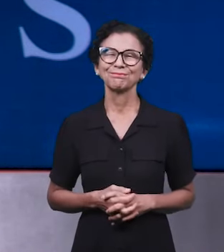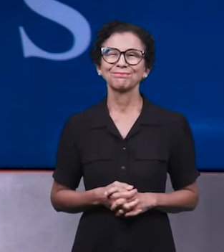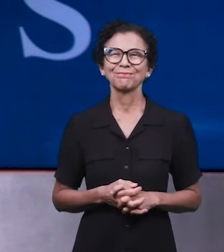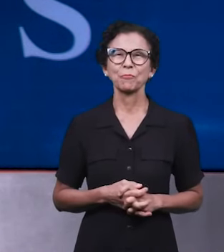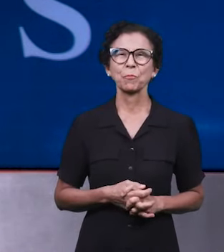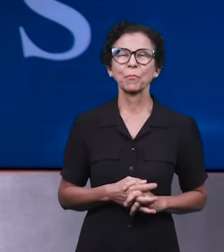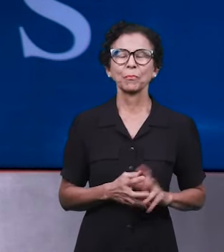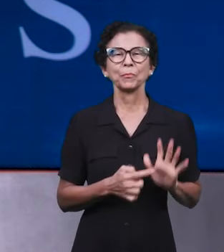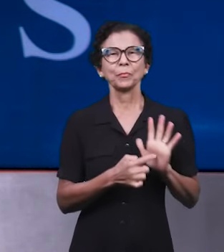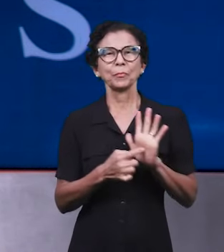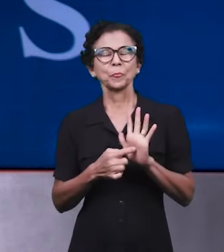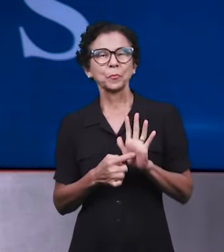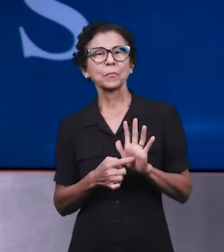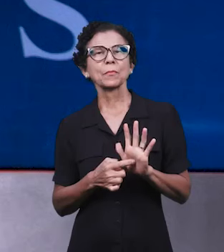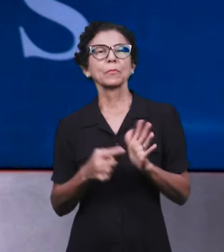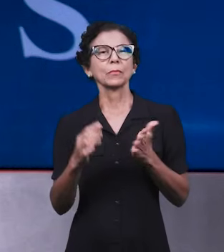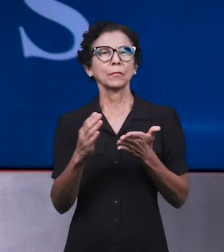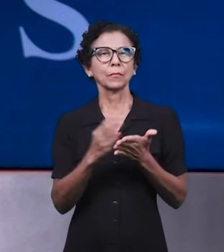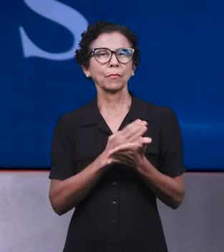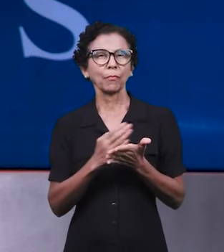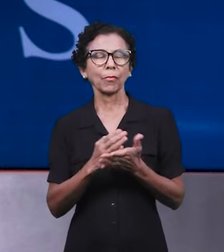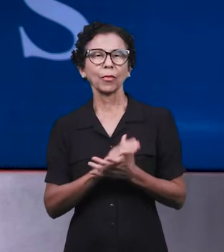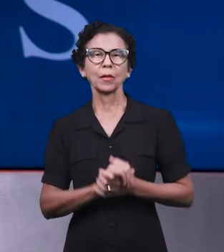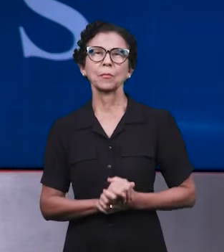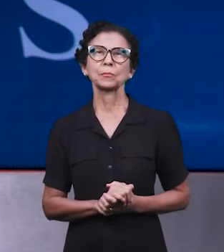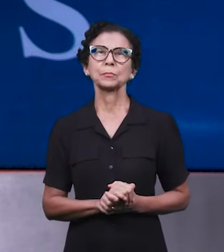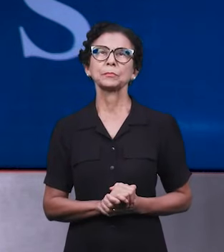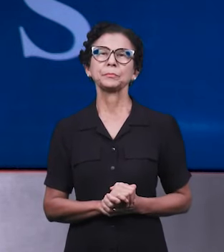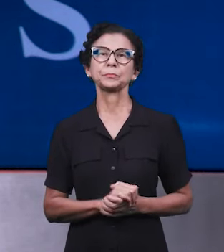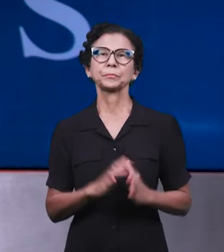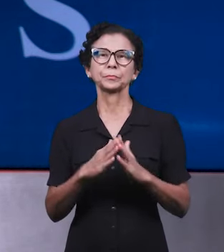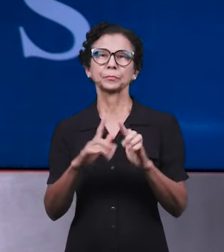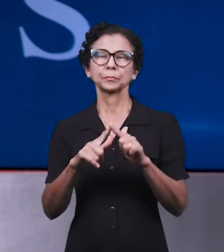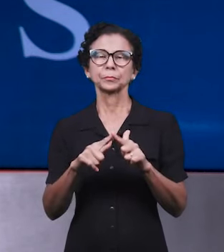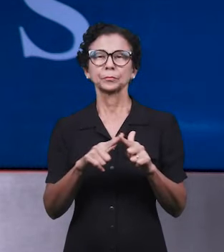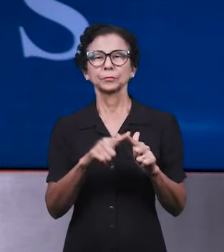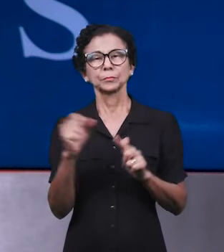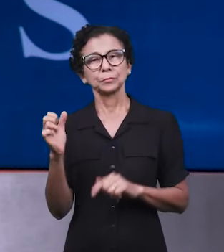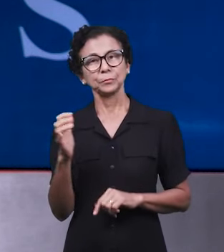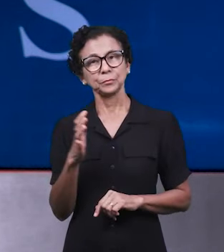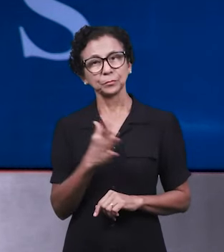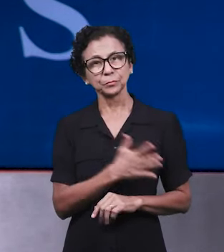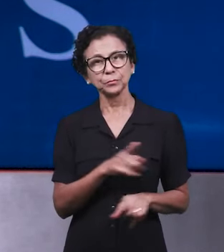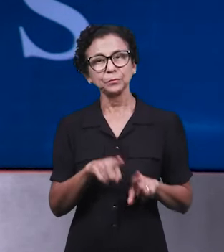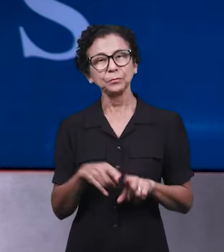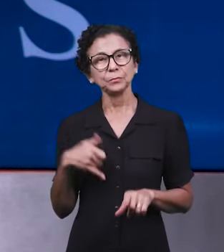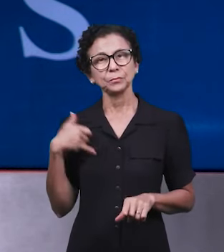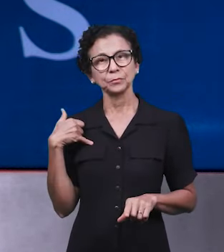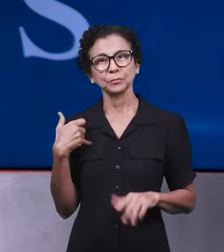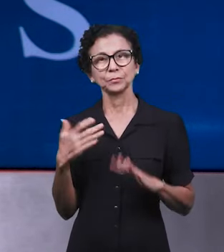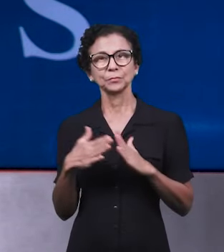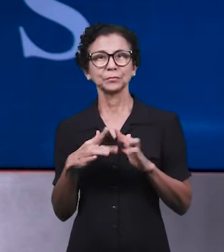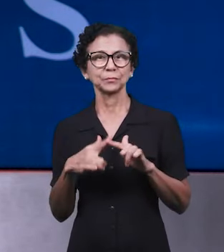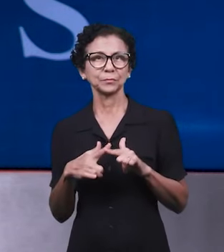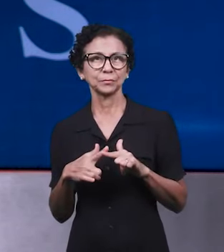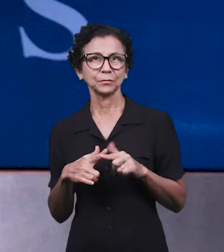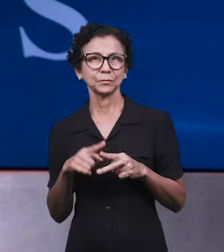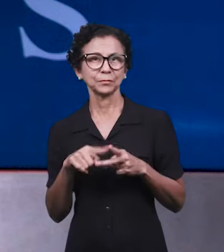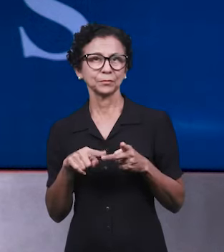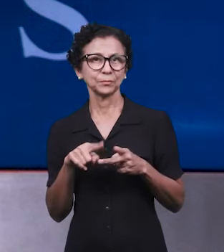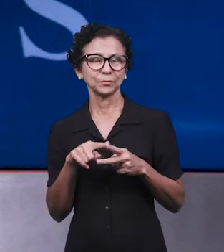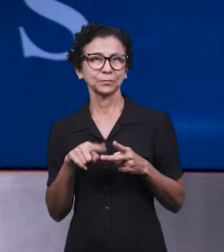a partir de agora vamos mostrar para você algumas consagrações e também aniversários das igrejas, tá? Vamos ver aí as consagrações